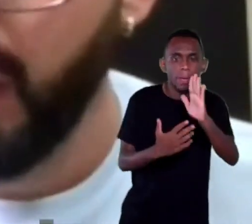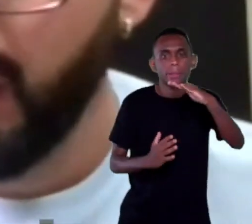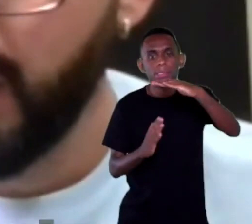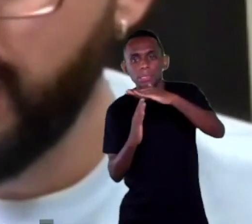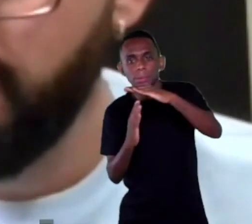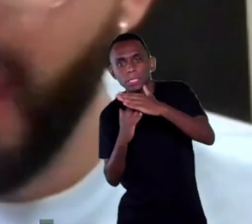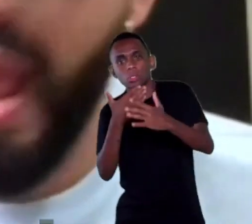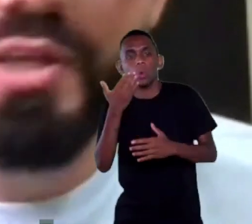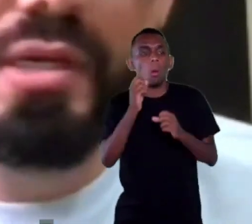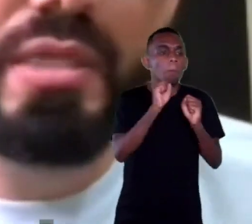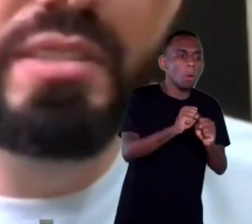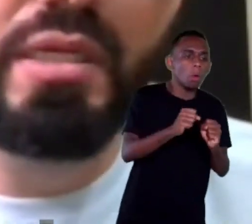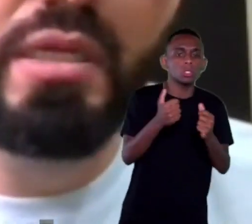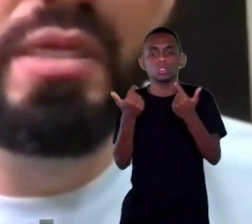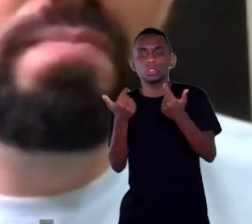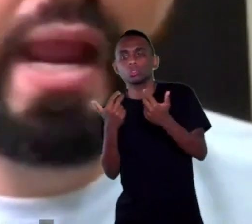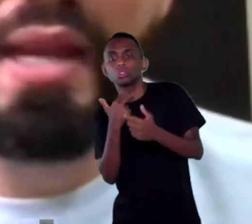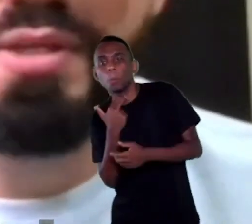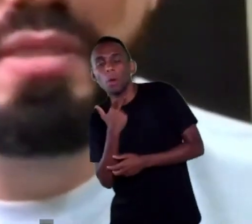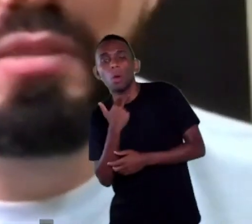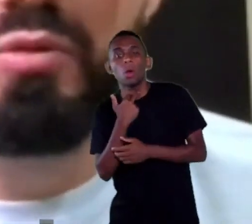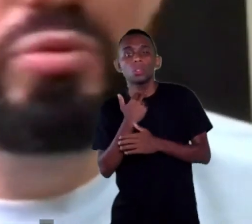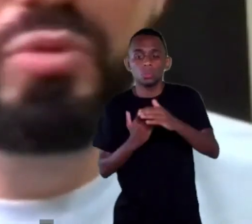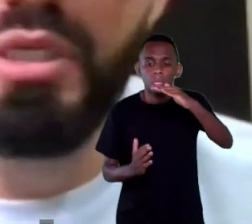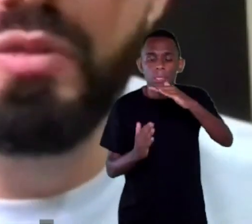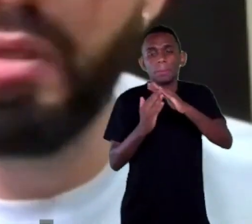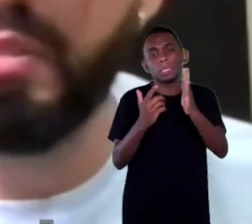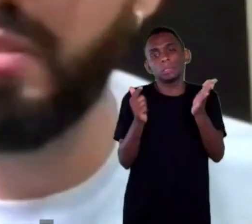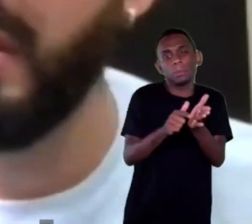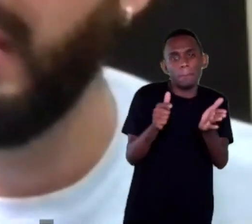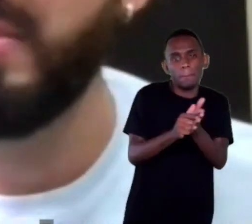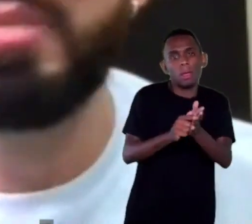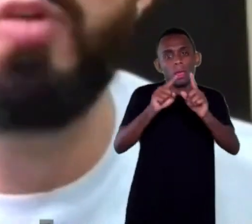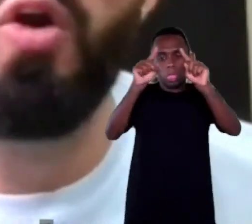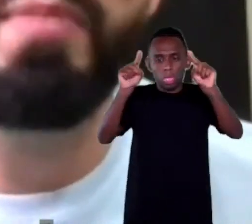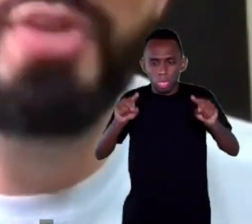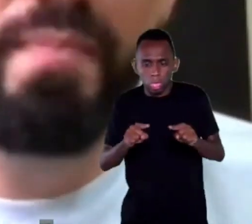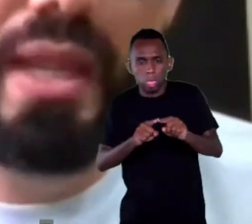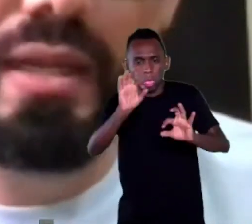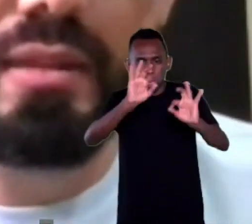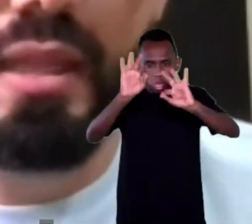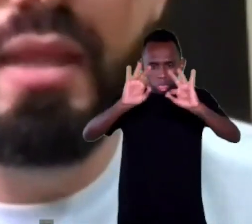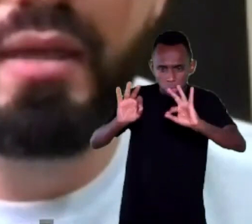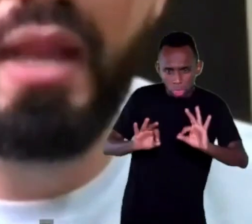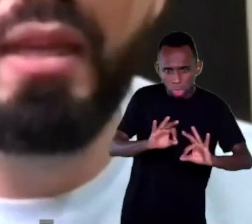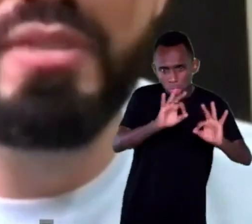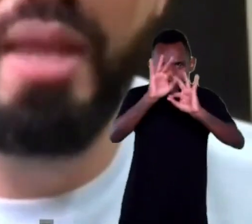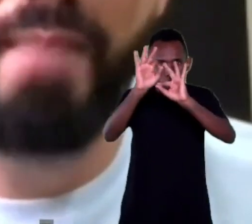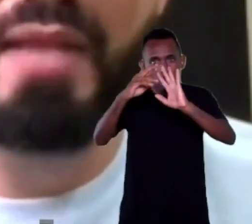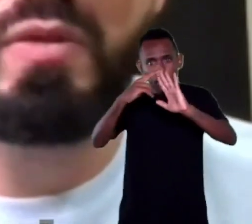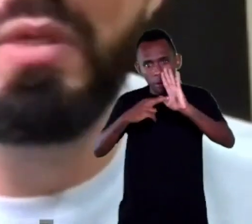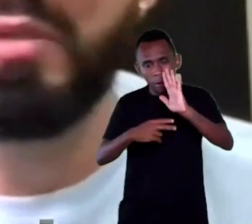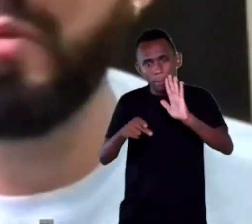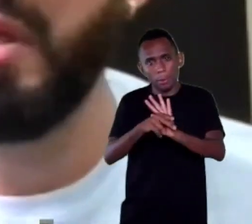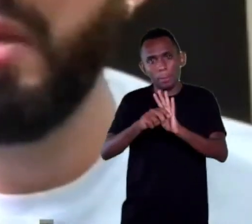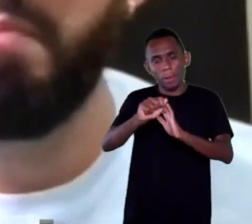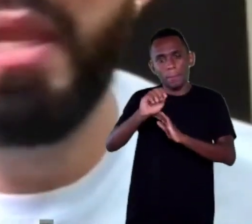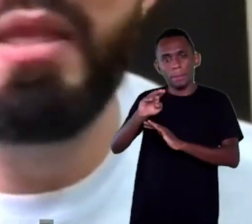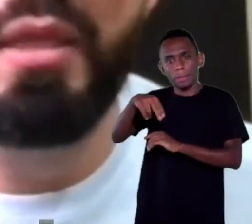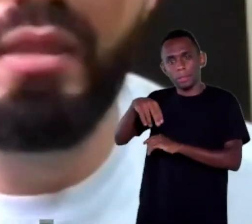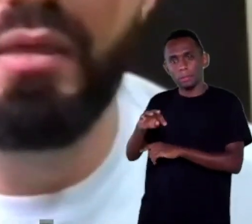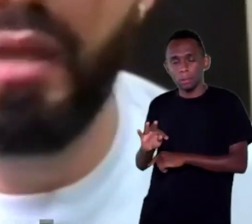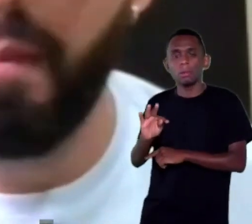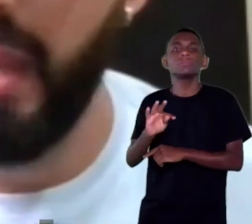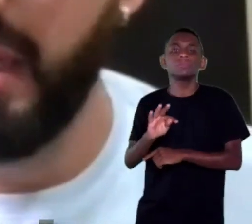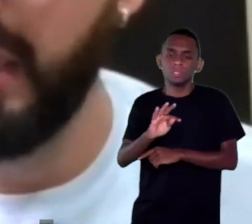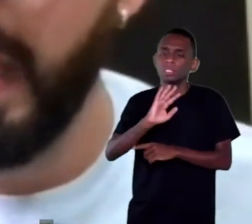de páginas e margens e tudo isso, essas normas de ABNT, né, que eles já passam isso